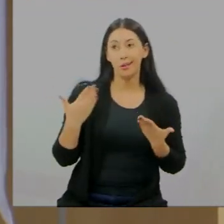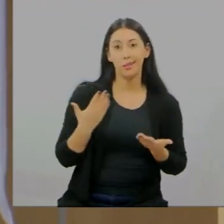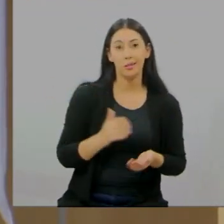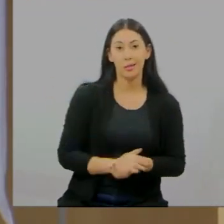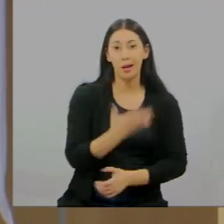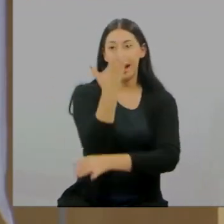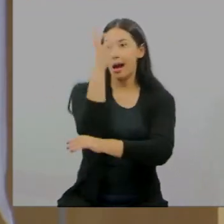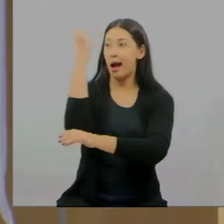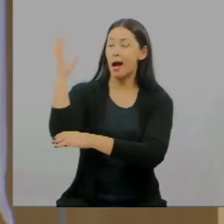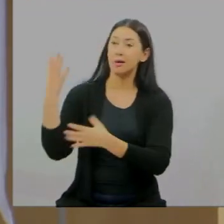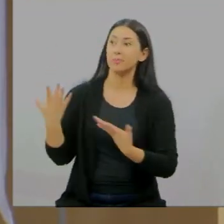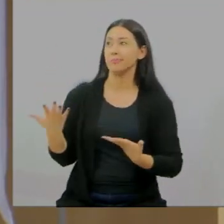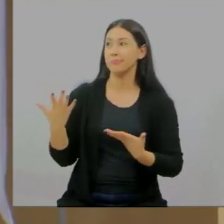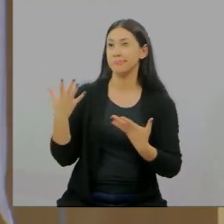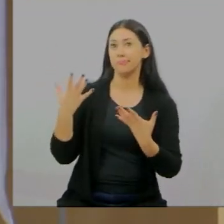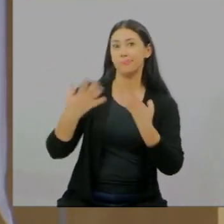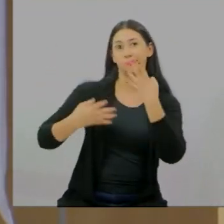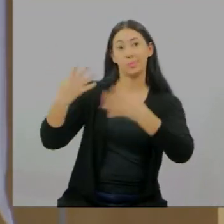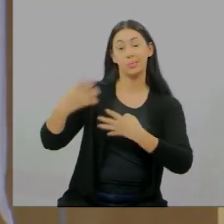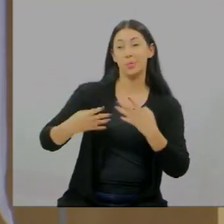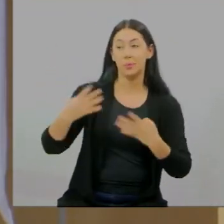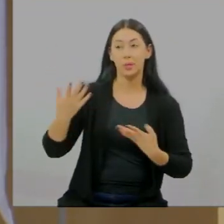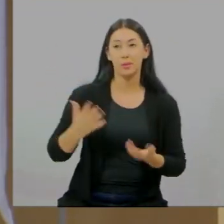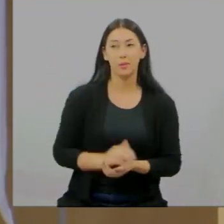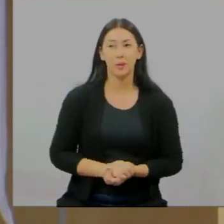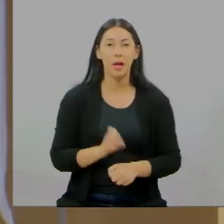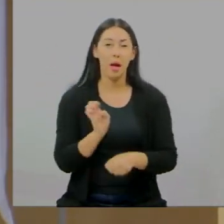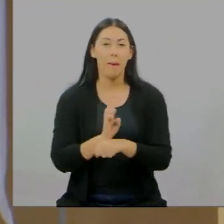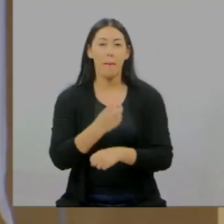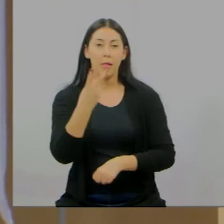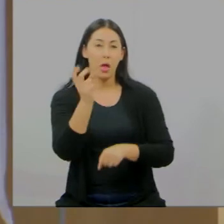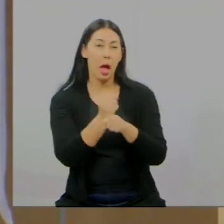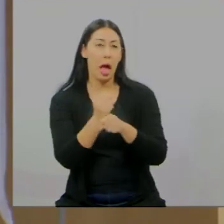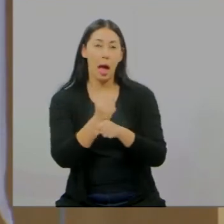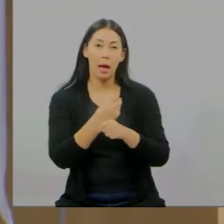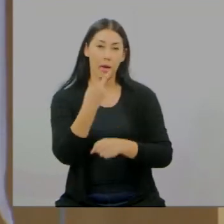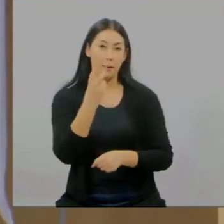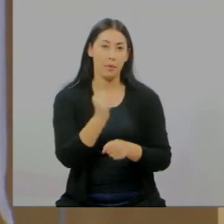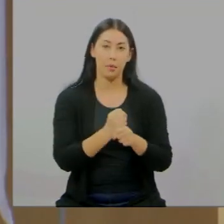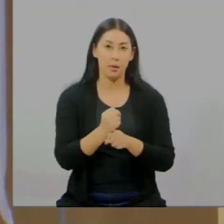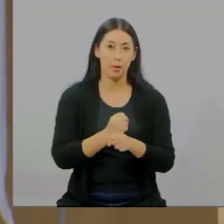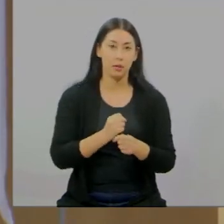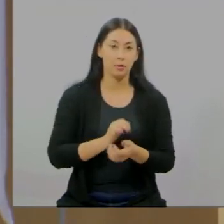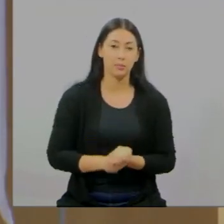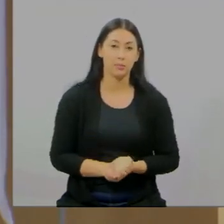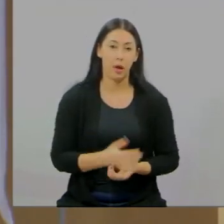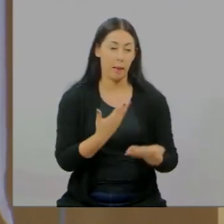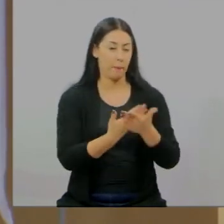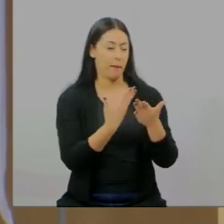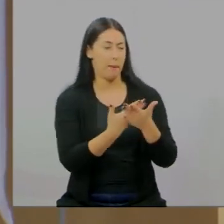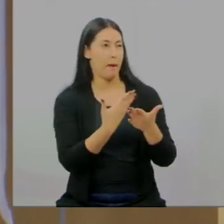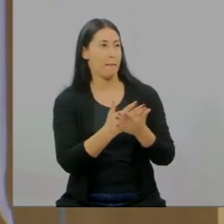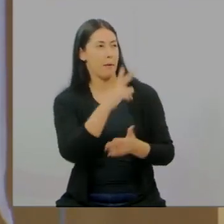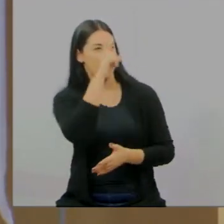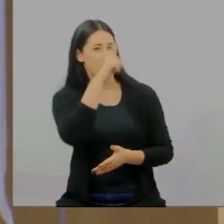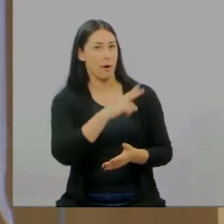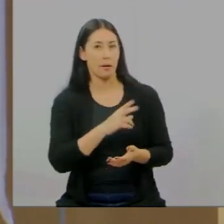árvore. Agora eu espero que não espere 2 anos para ir lá fazer o estudo e verificação dessa